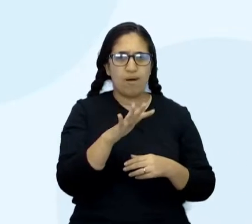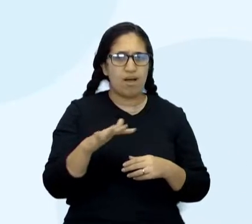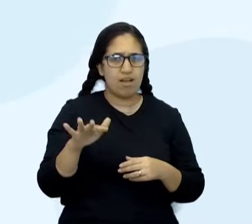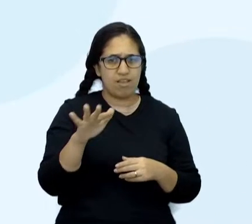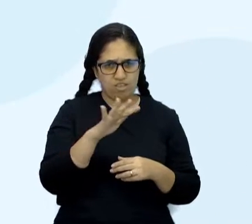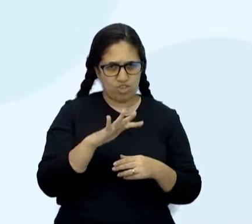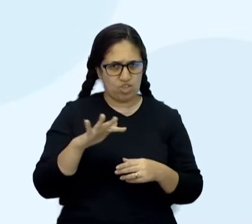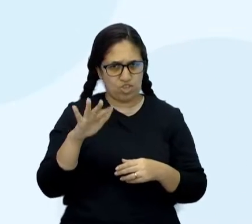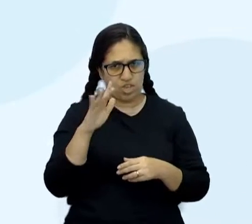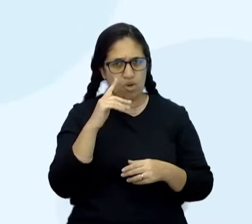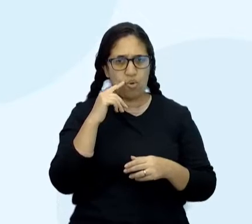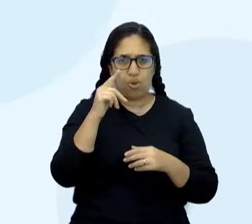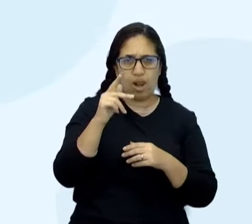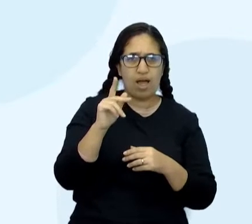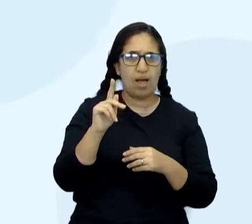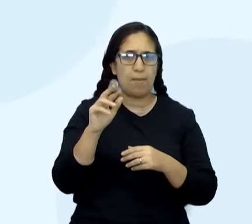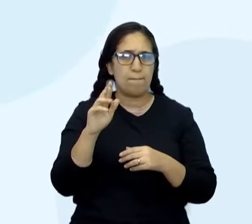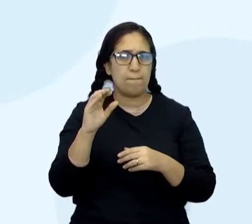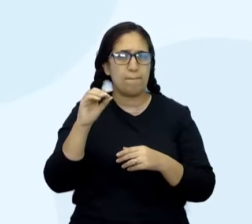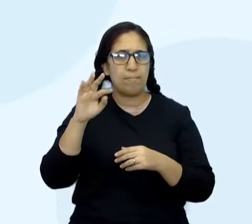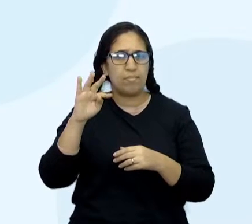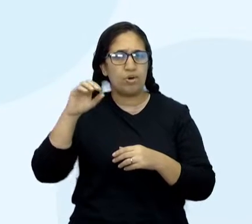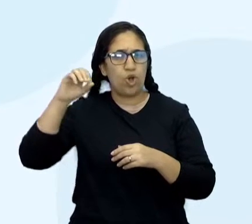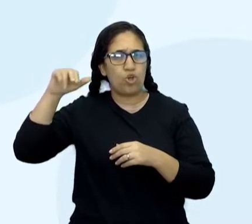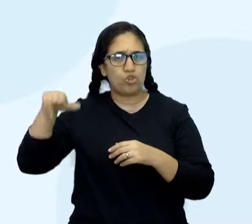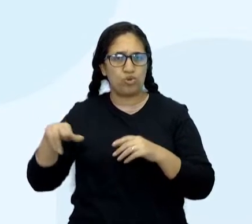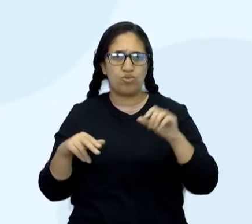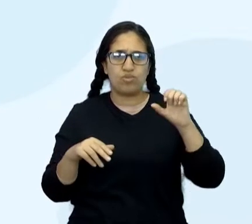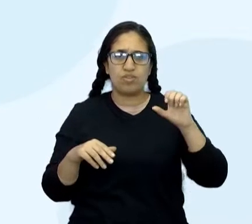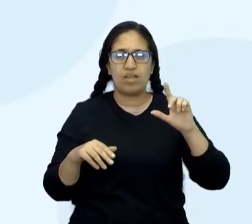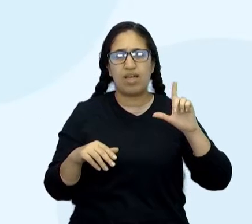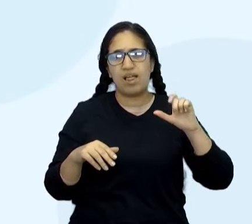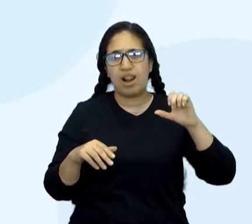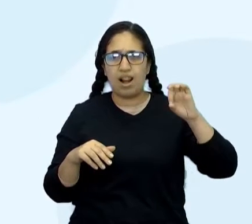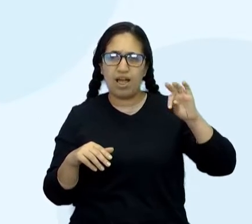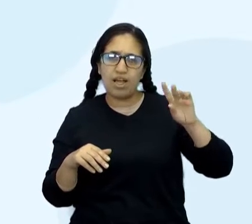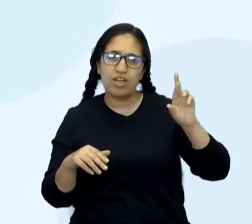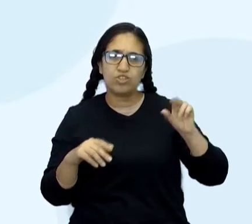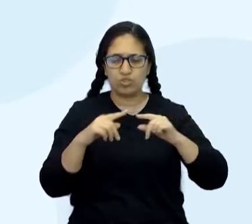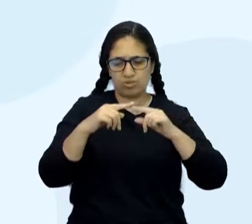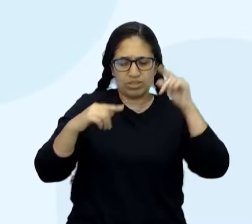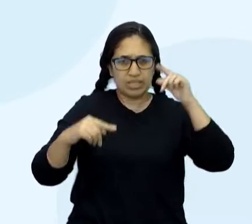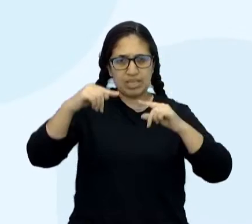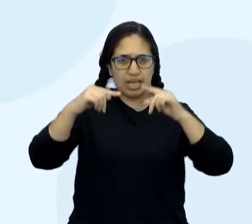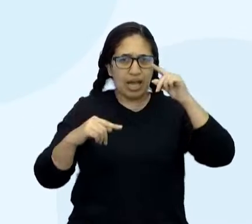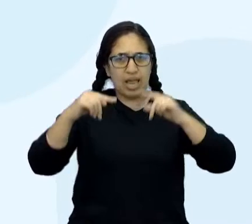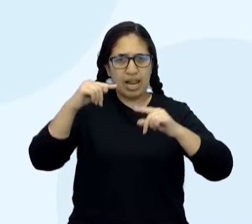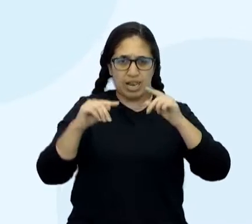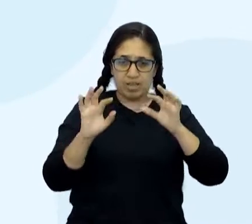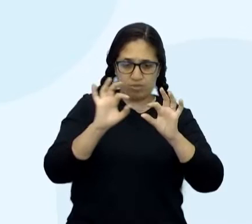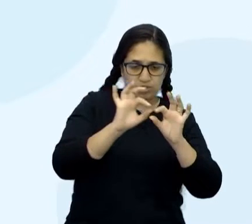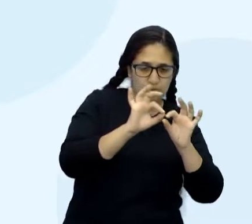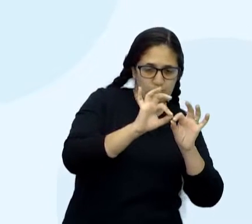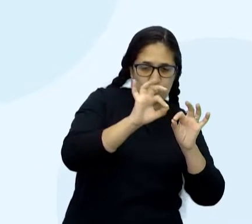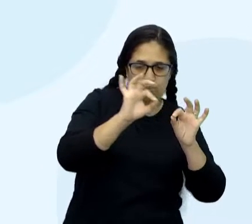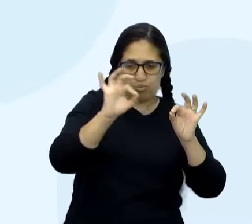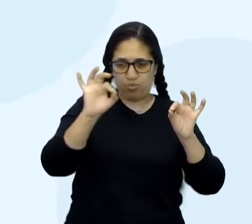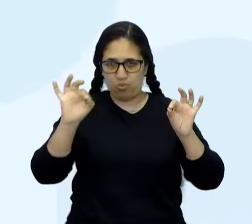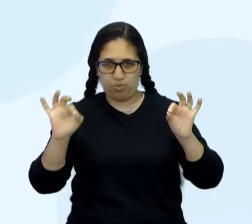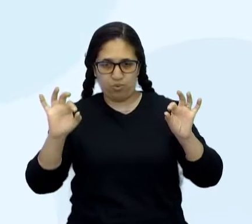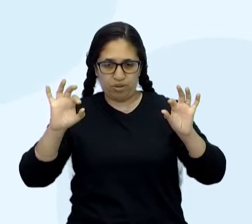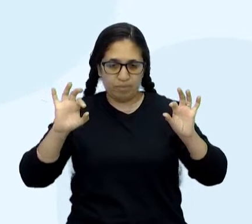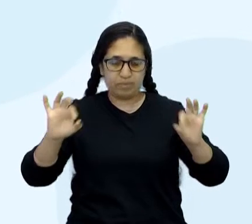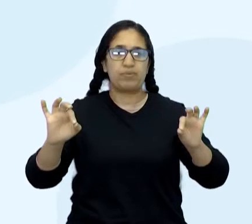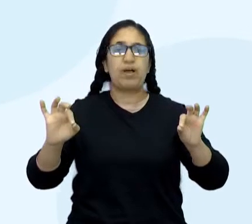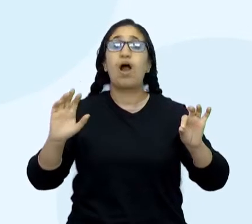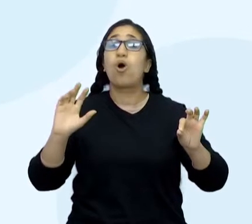tem prótons e a outra tem elétrons em desequilíbrio, né? Se eu ligar um fio aqui, né, o que